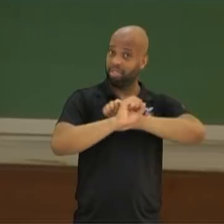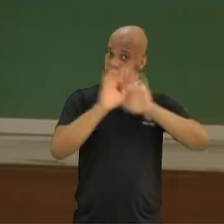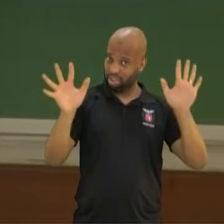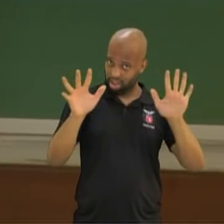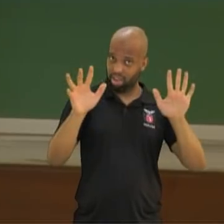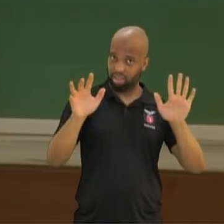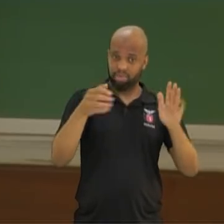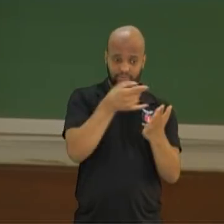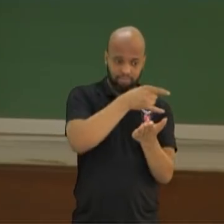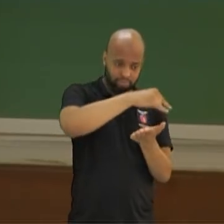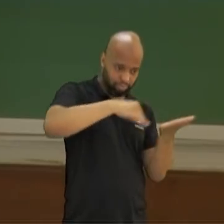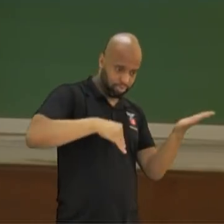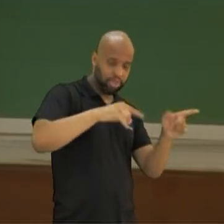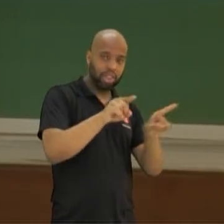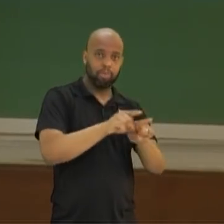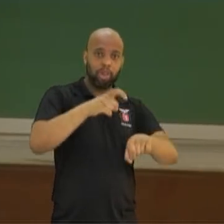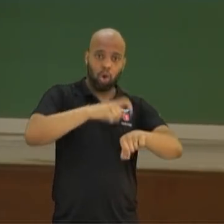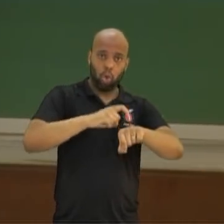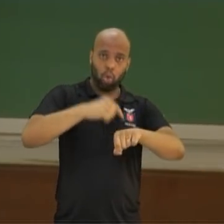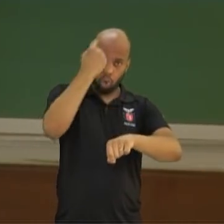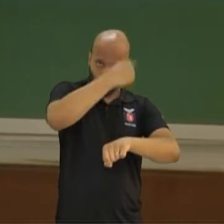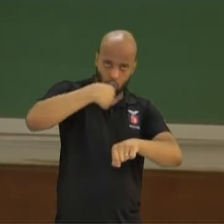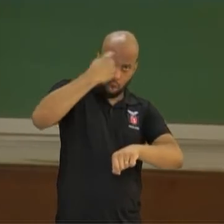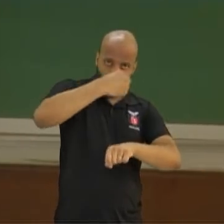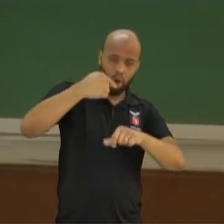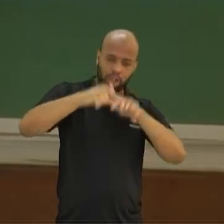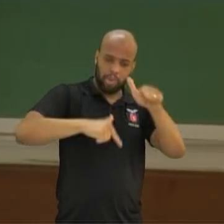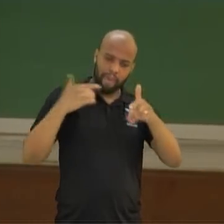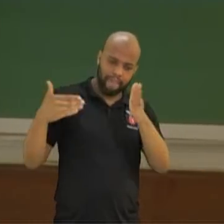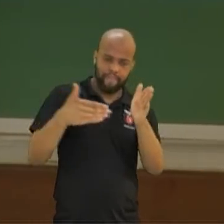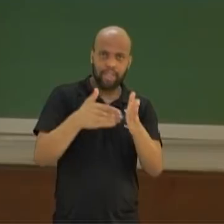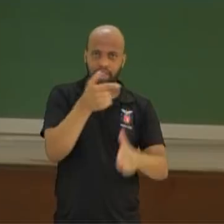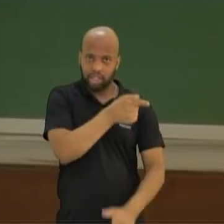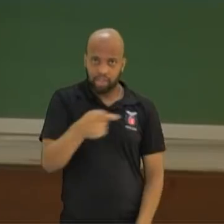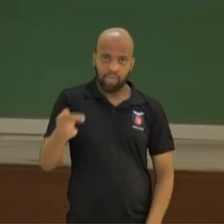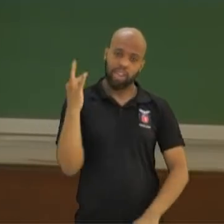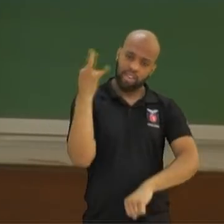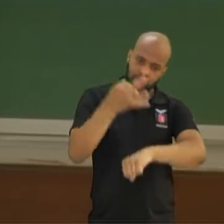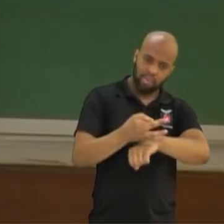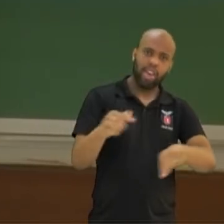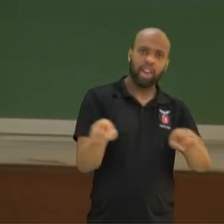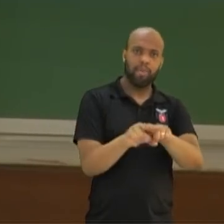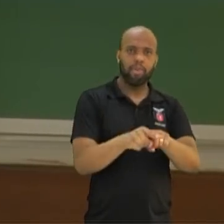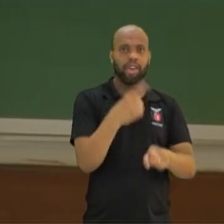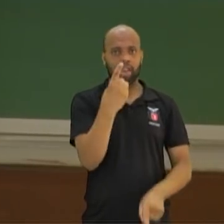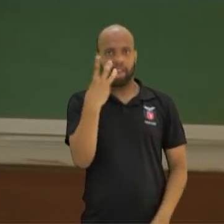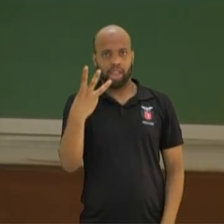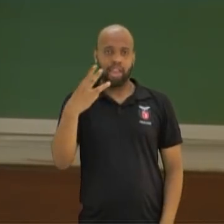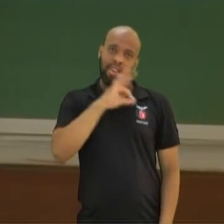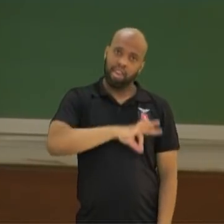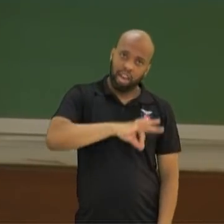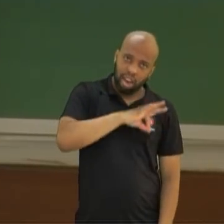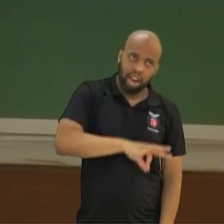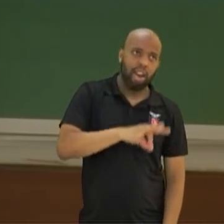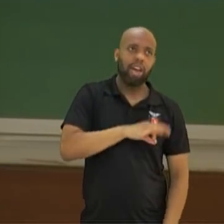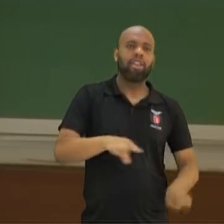estabelecido, carga horária máxima semanal, férias, 13º, descanso